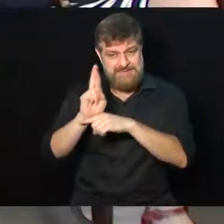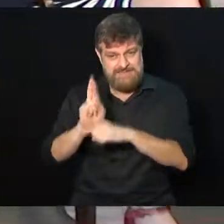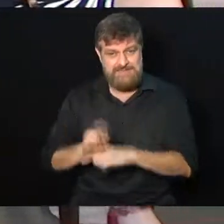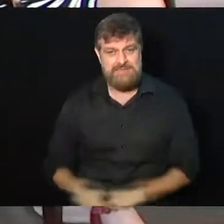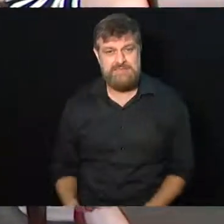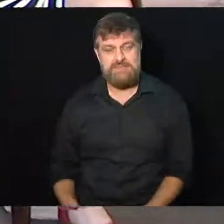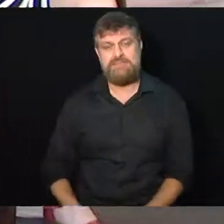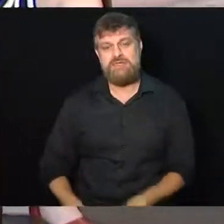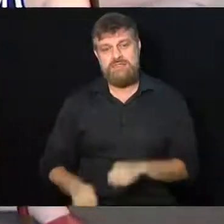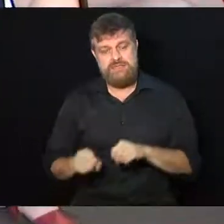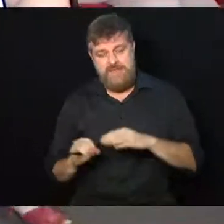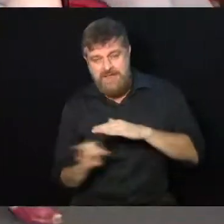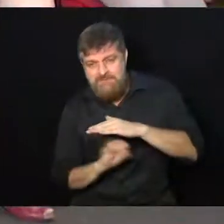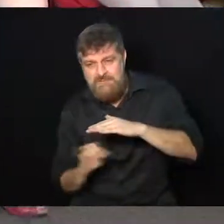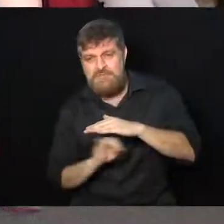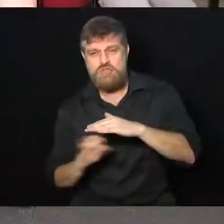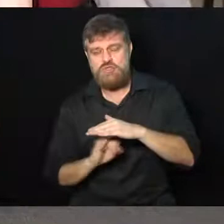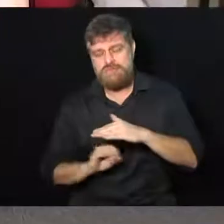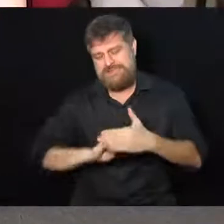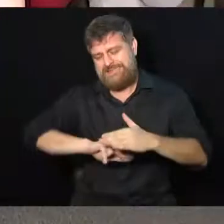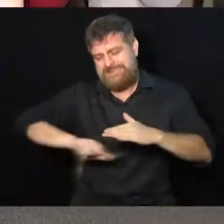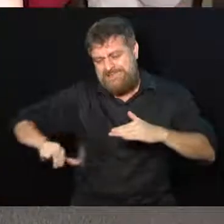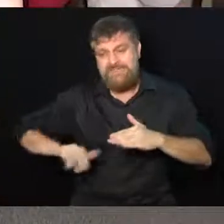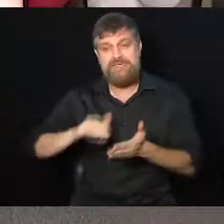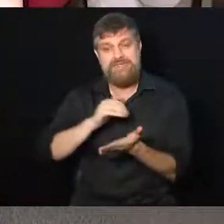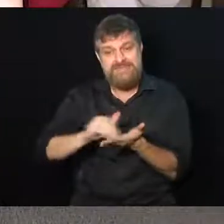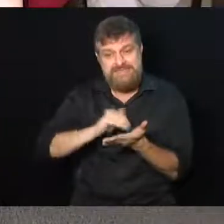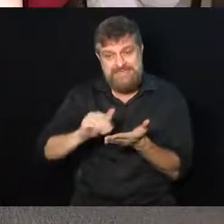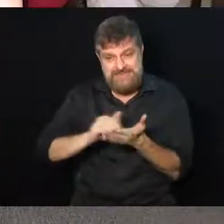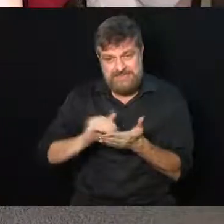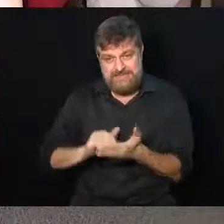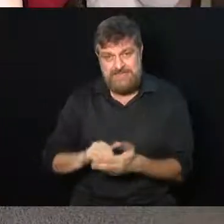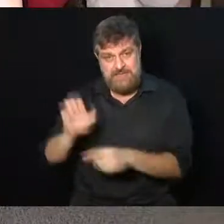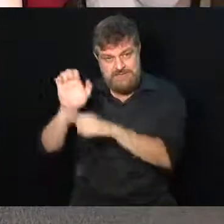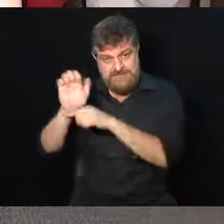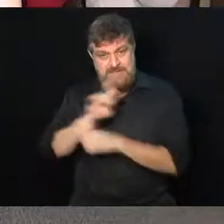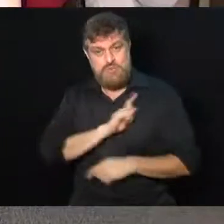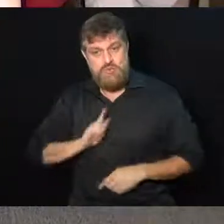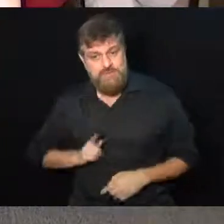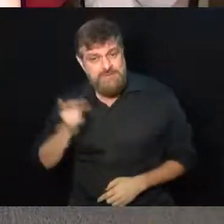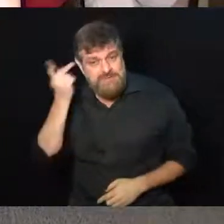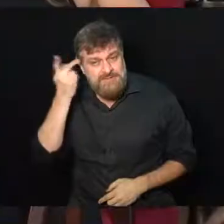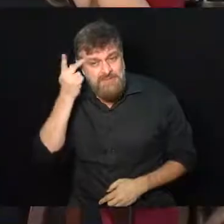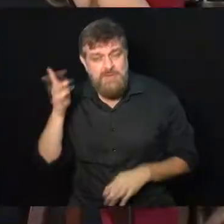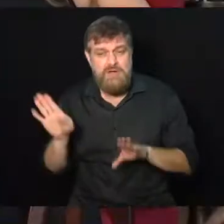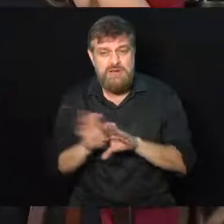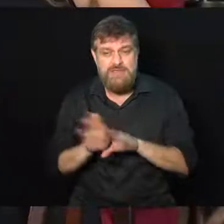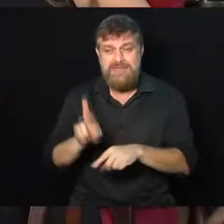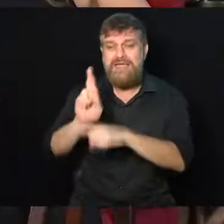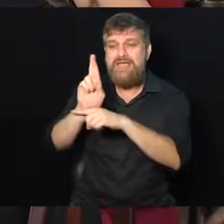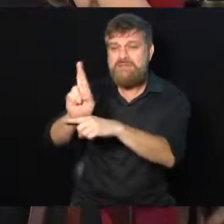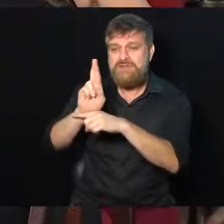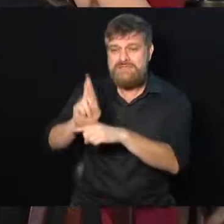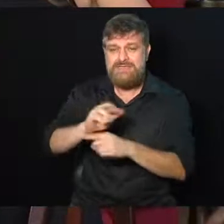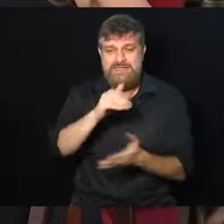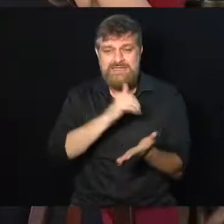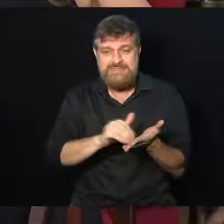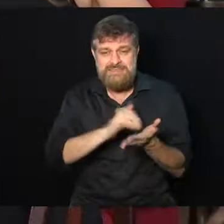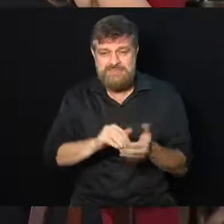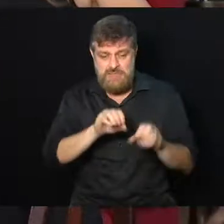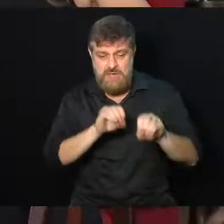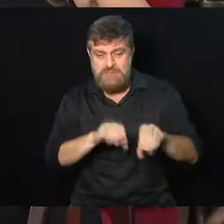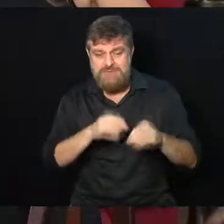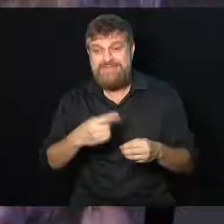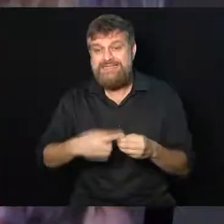Fundação Educar de Pascoal, representantes da Secretaria Estadual do Governo de São Paulo e Secretaria de Educação